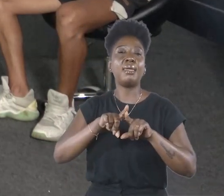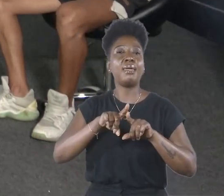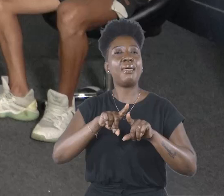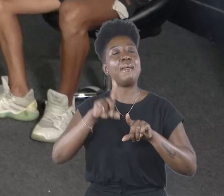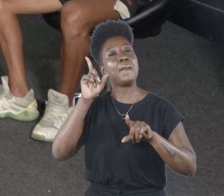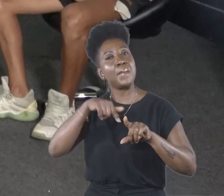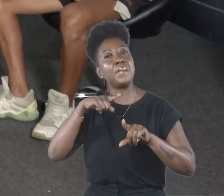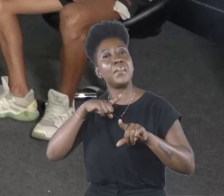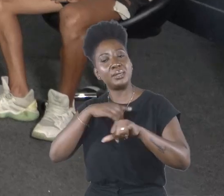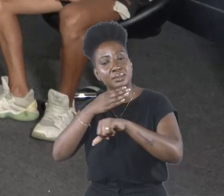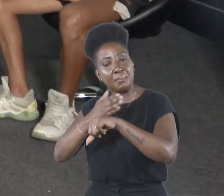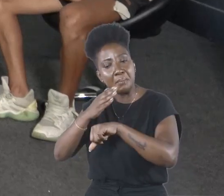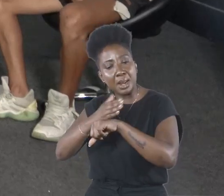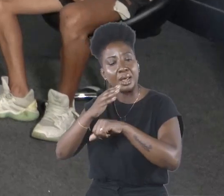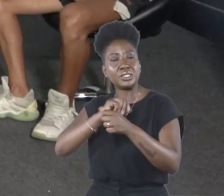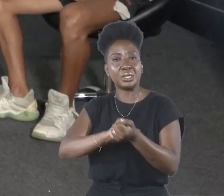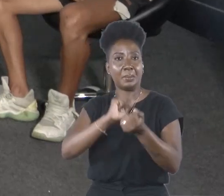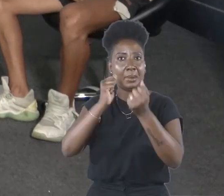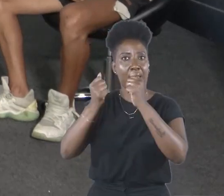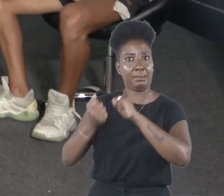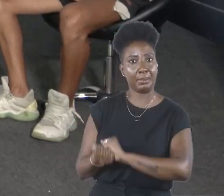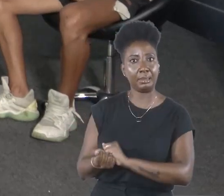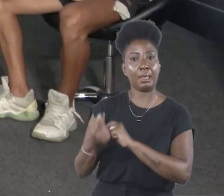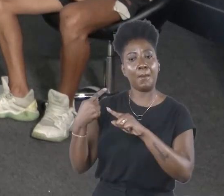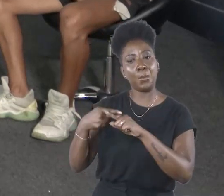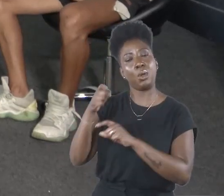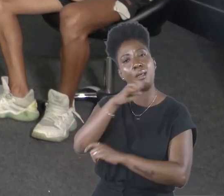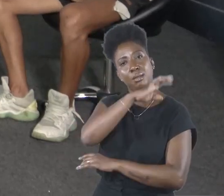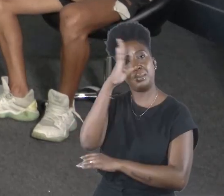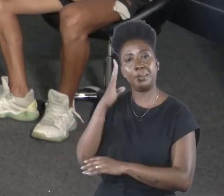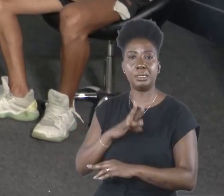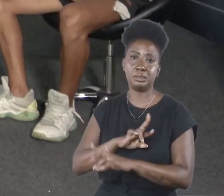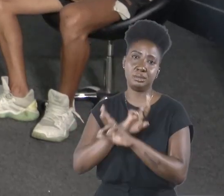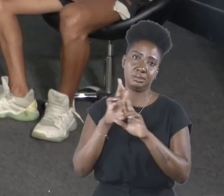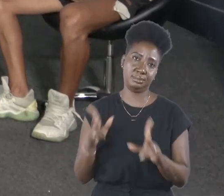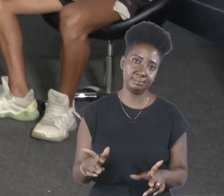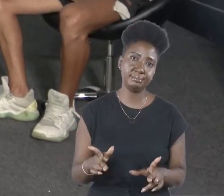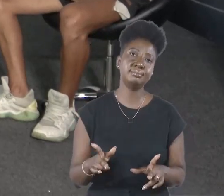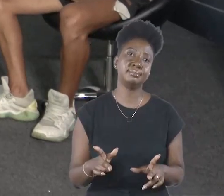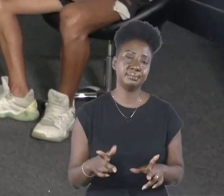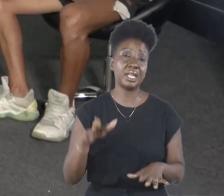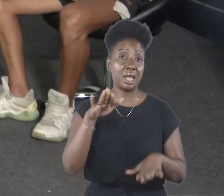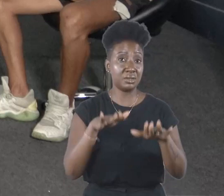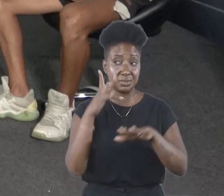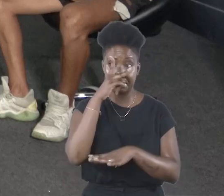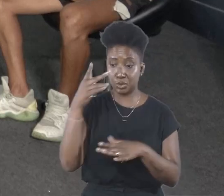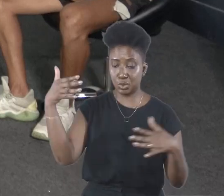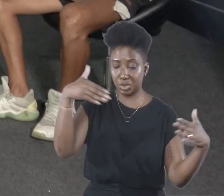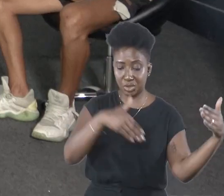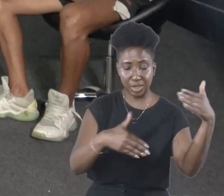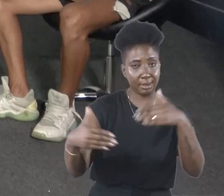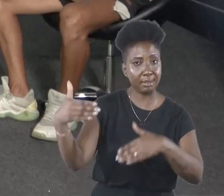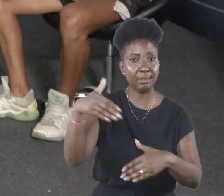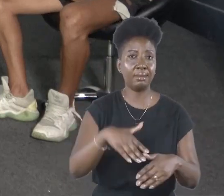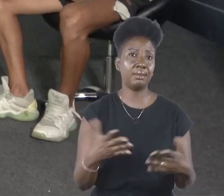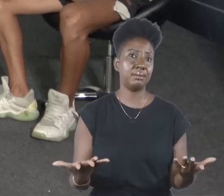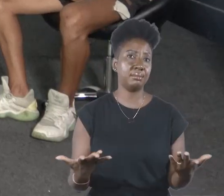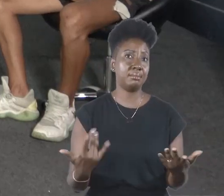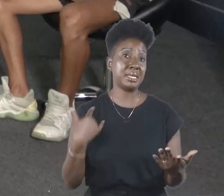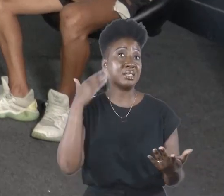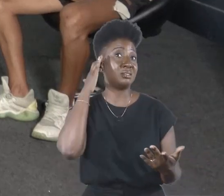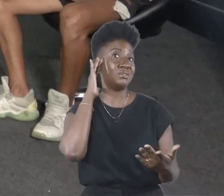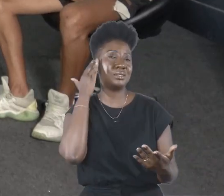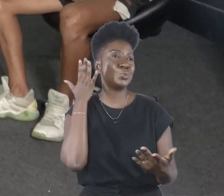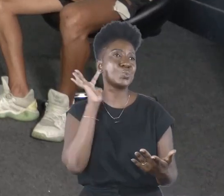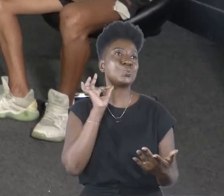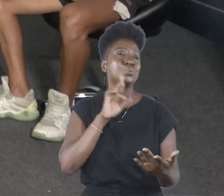mediação intercultural. Entendeu? É muito conflito. Porque cada um chega com sua regra e aqui a regra é diferente. Então,